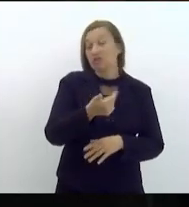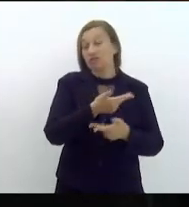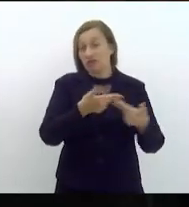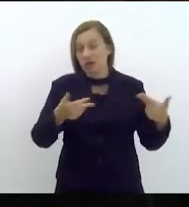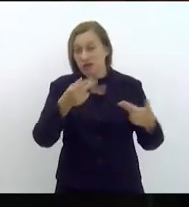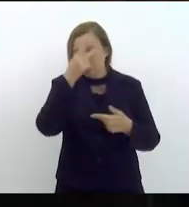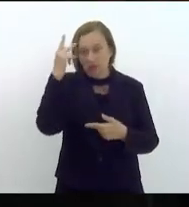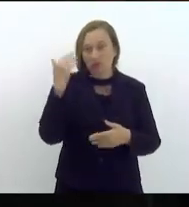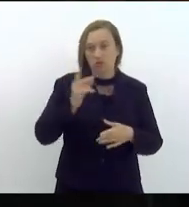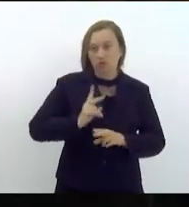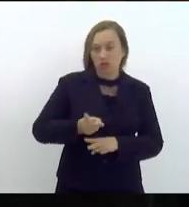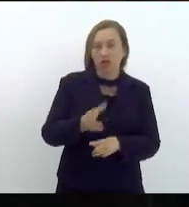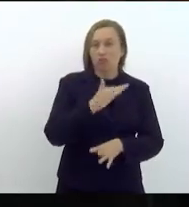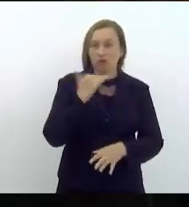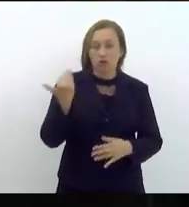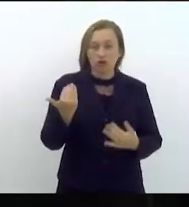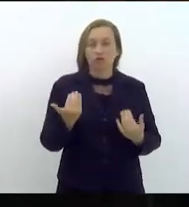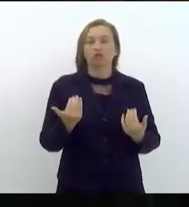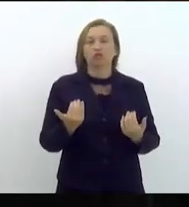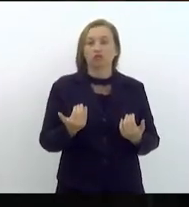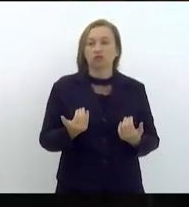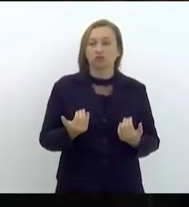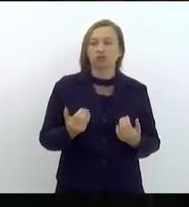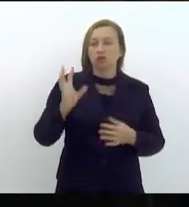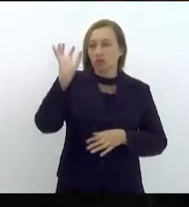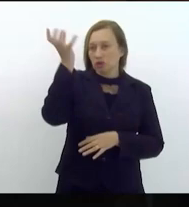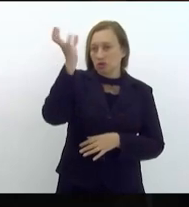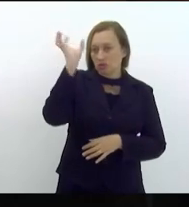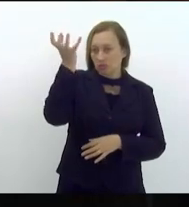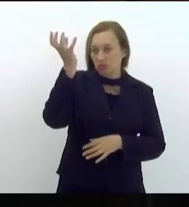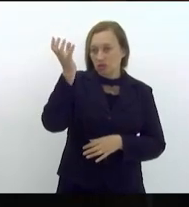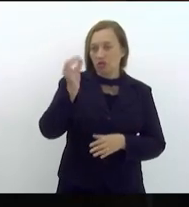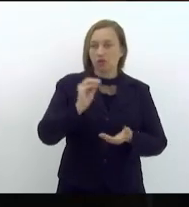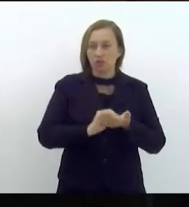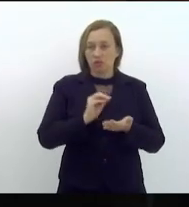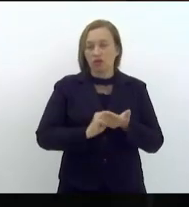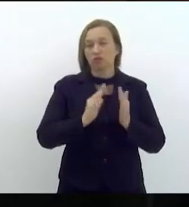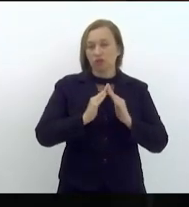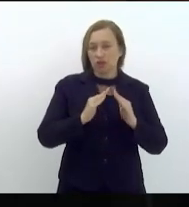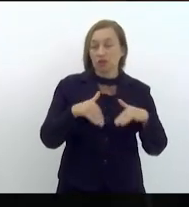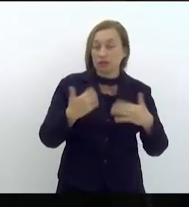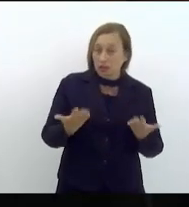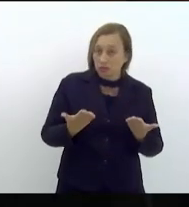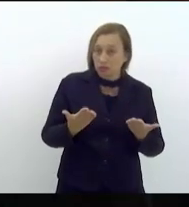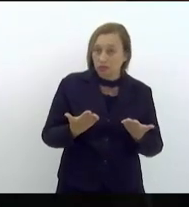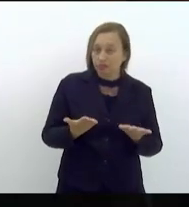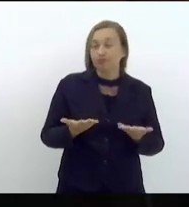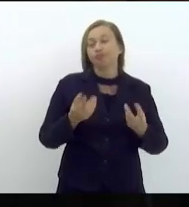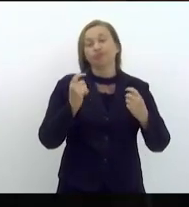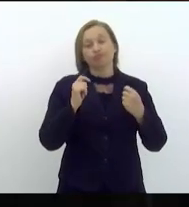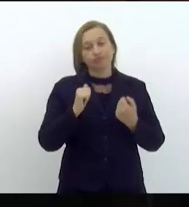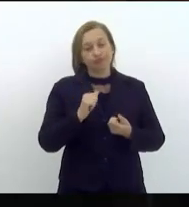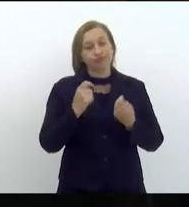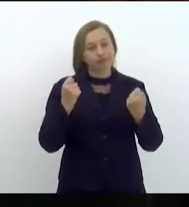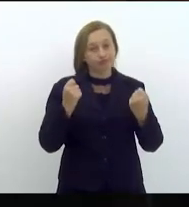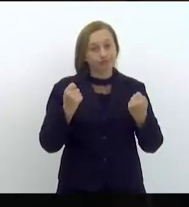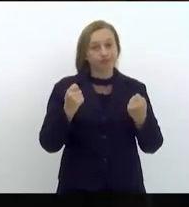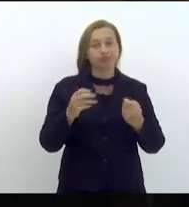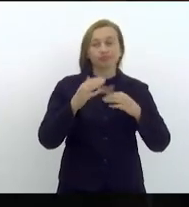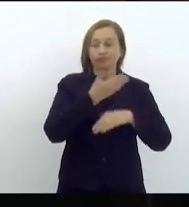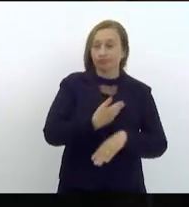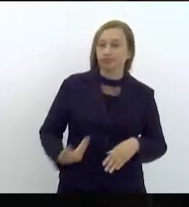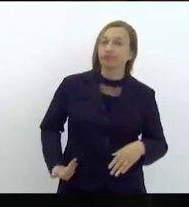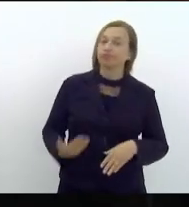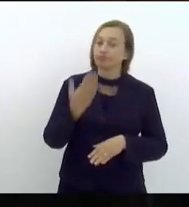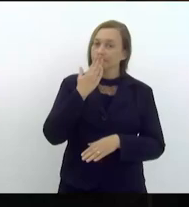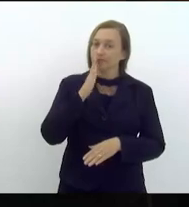seguem morrendo nas tragédias climáticas sociais e por falta de habitação então espero que o governador cumpre as suas